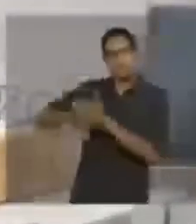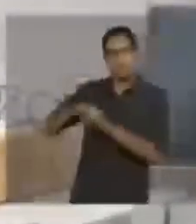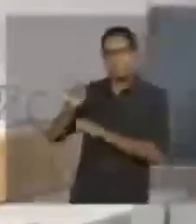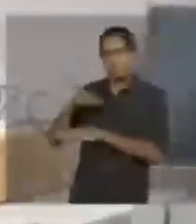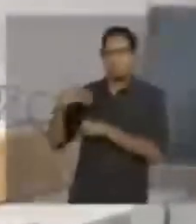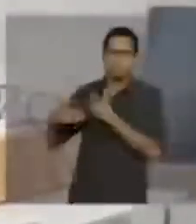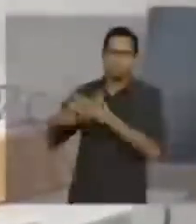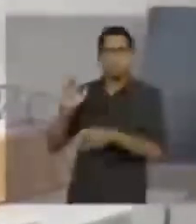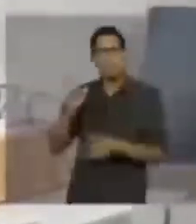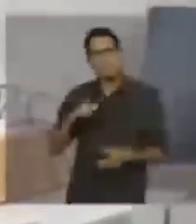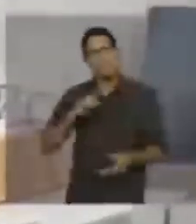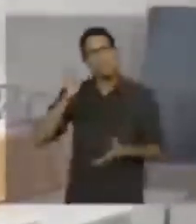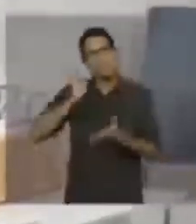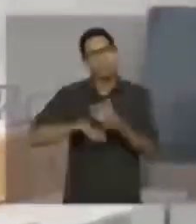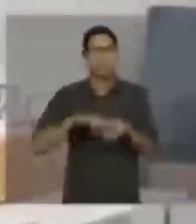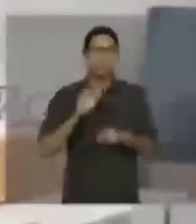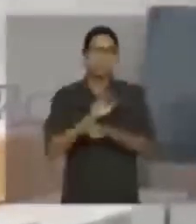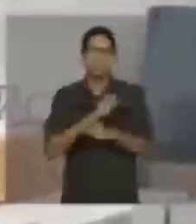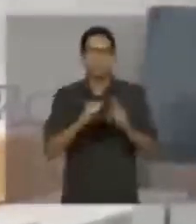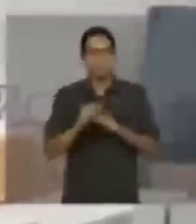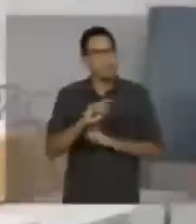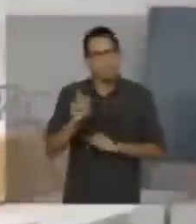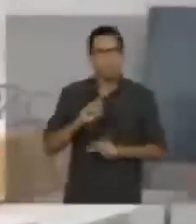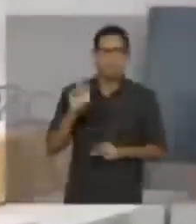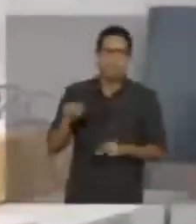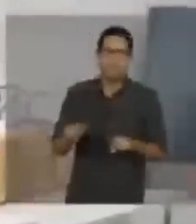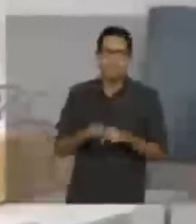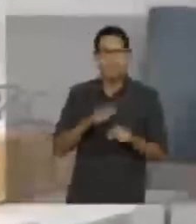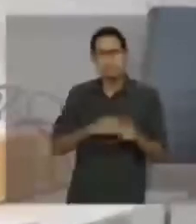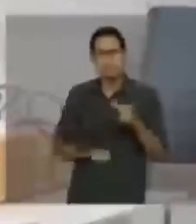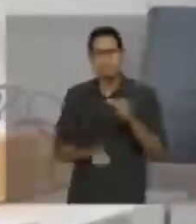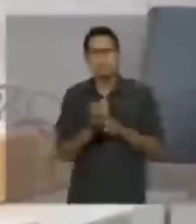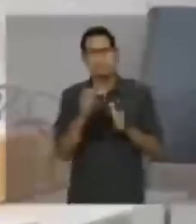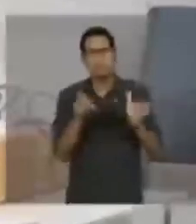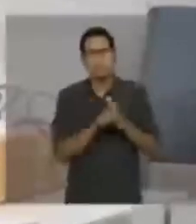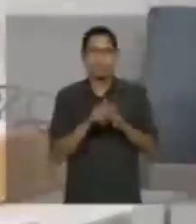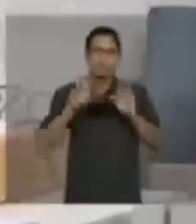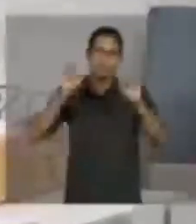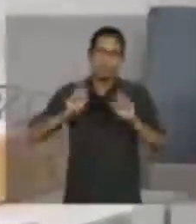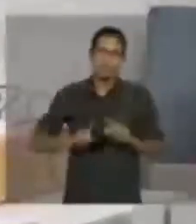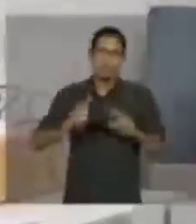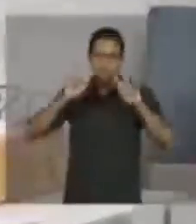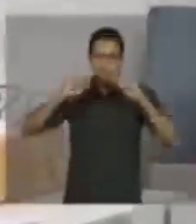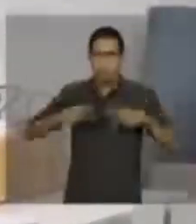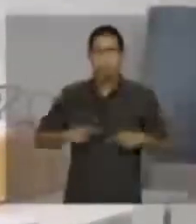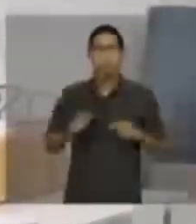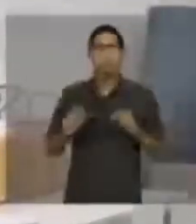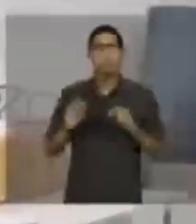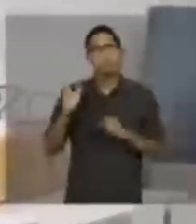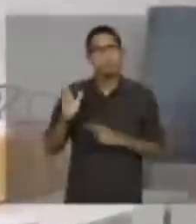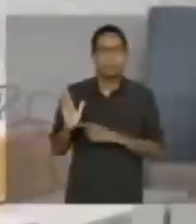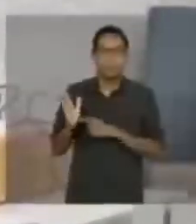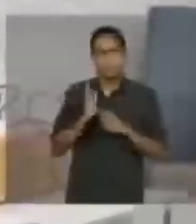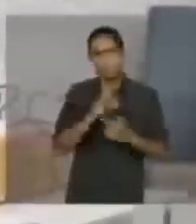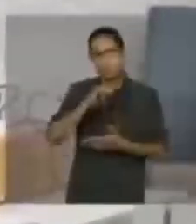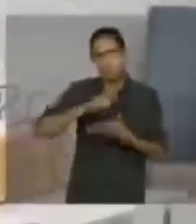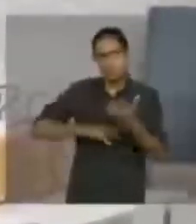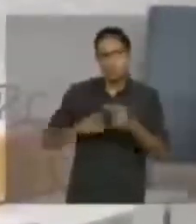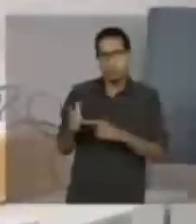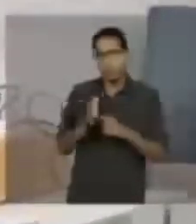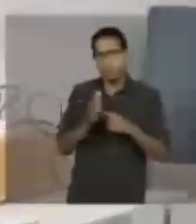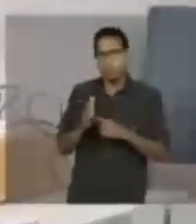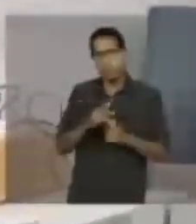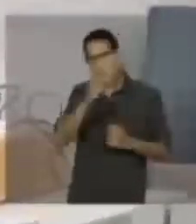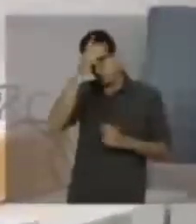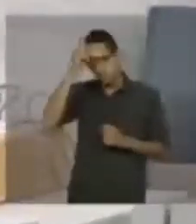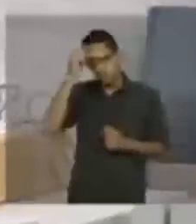já tem um contrato com assistência social, ela foi contemplada como emenda em direitos humanos. O que ela já apresentou de documentos para a prefeitura